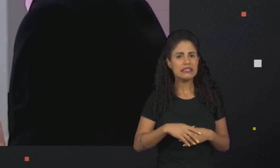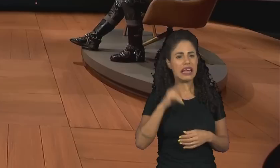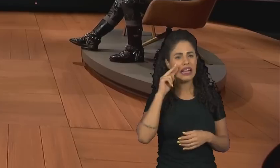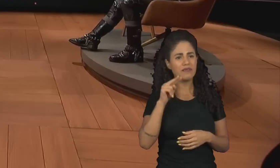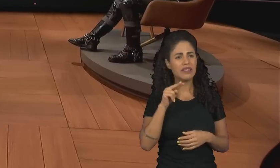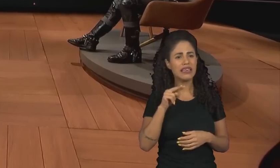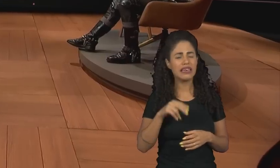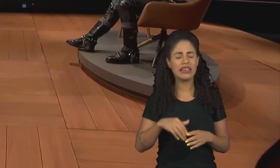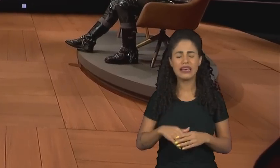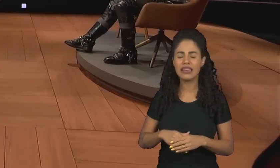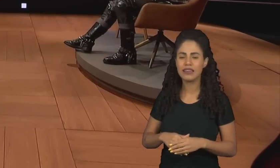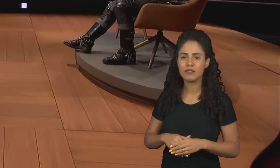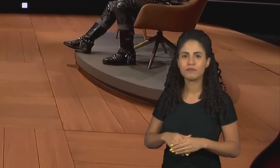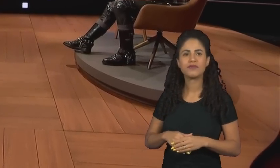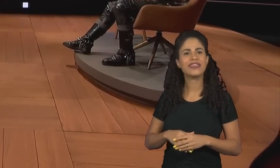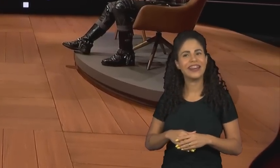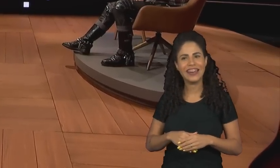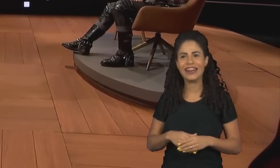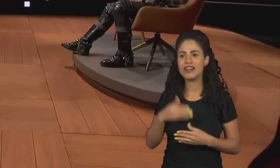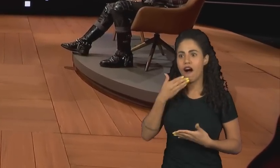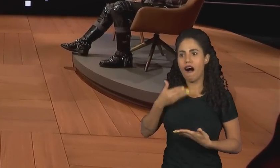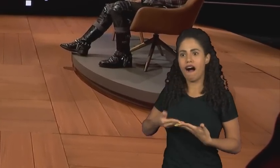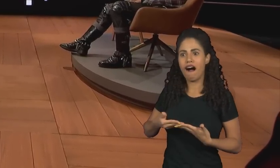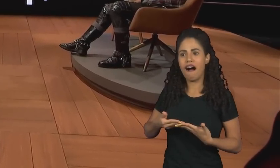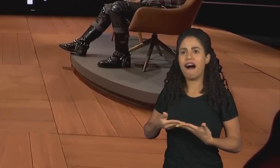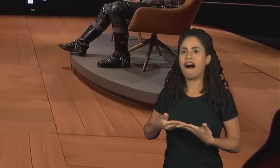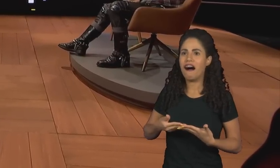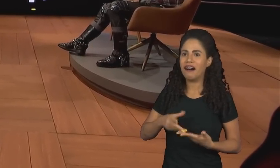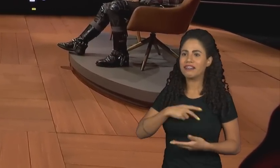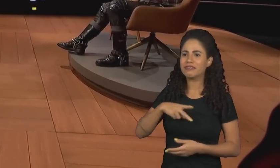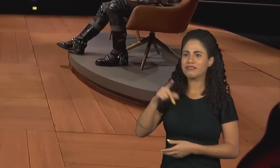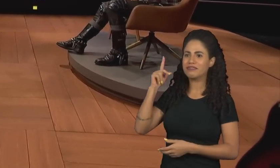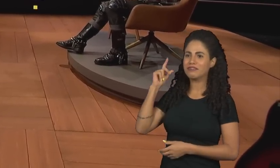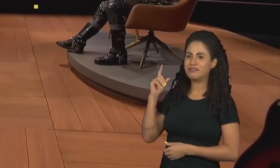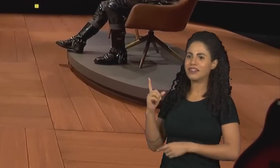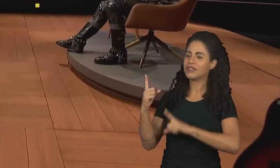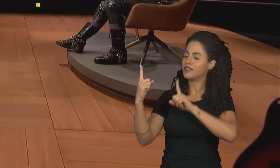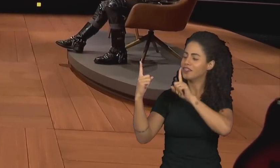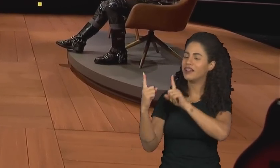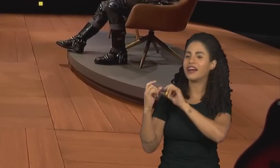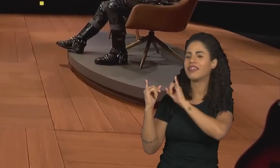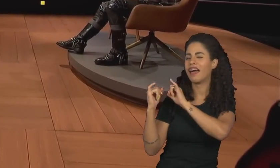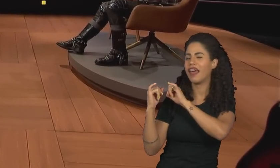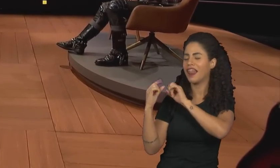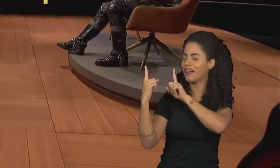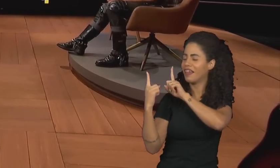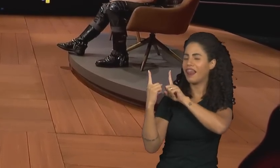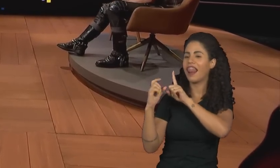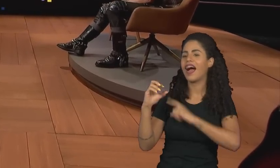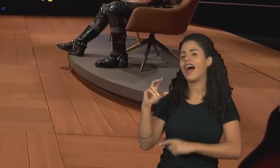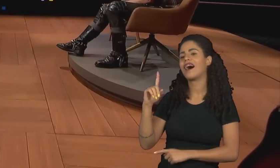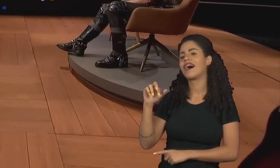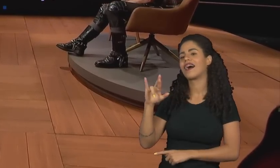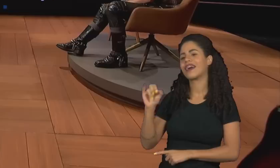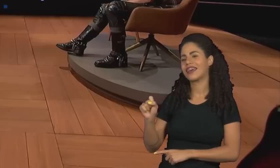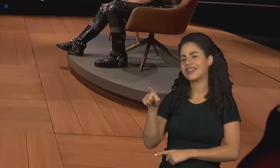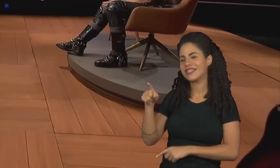sim. Uau! Mas o meu par romântico era com ela também, mas com a Cristiane Torlone